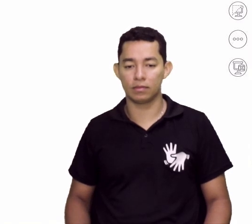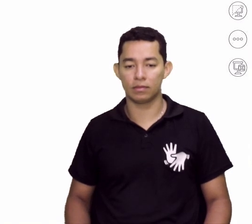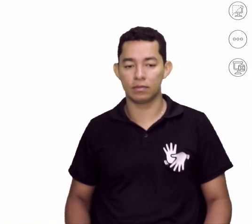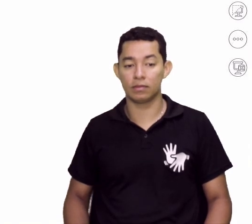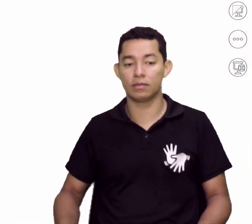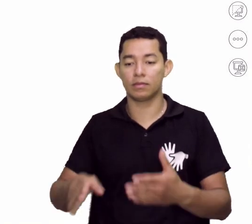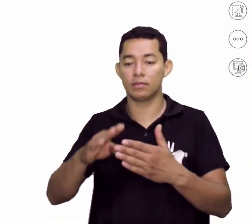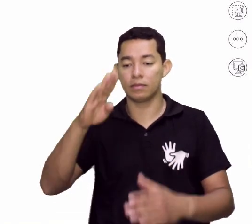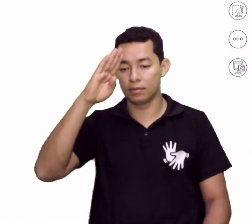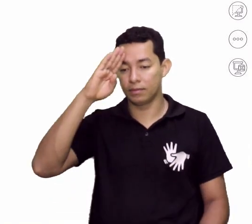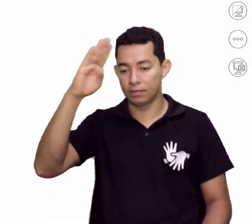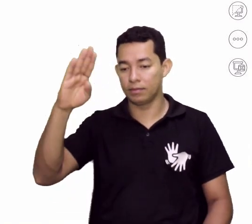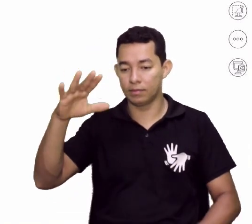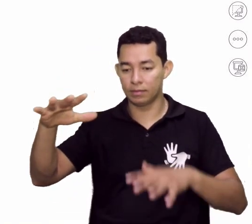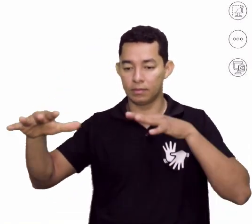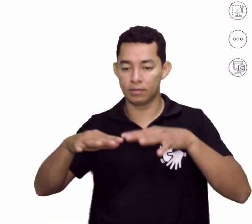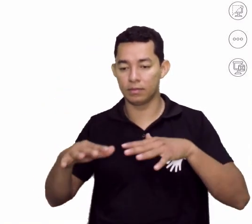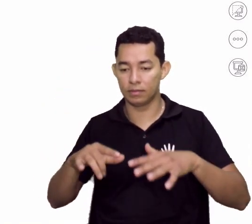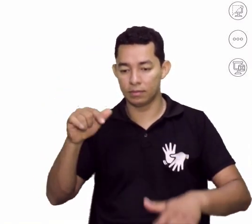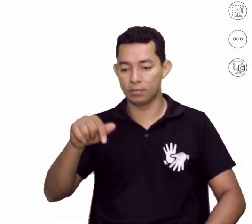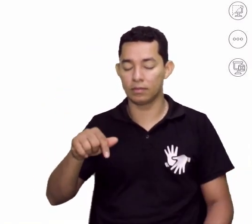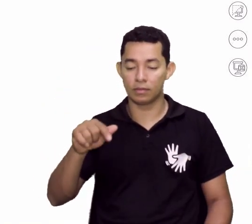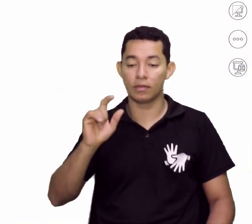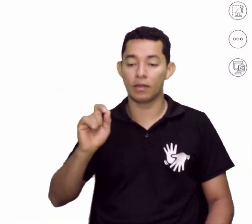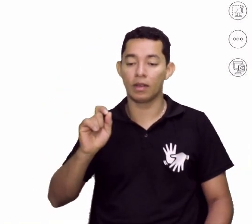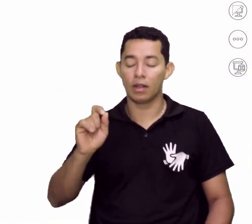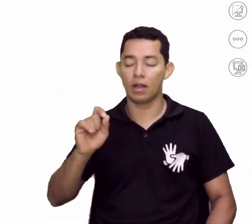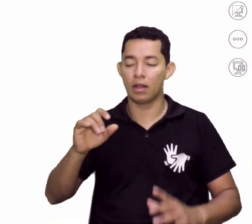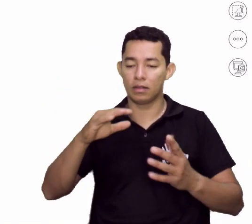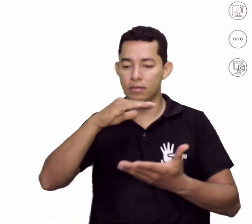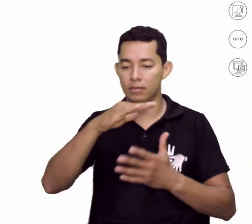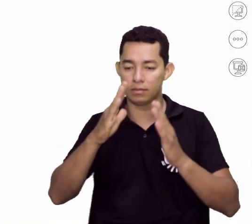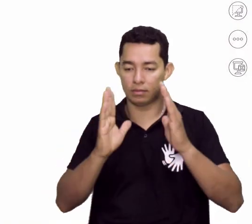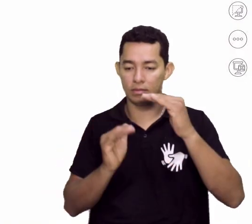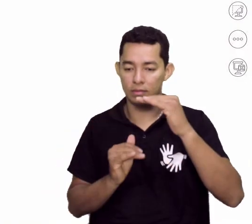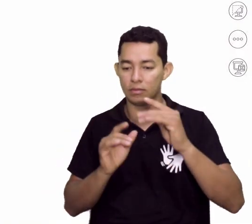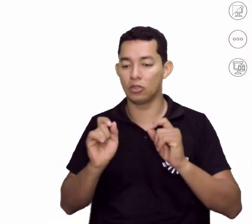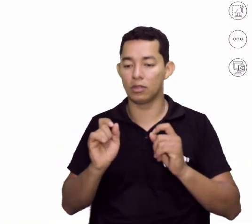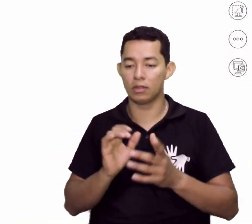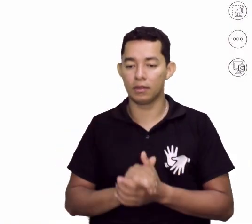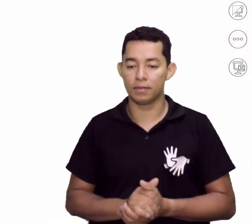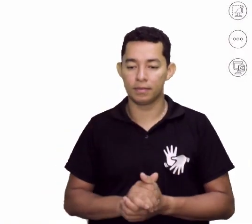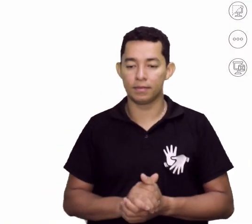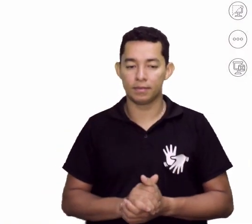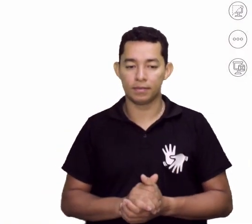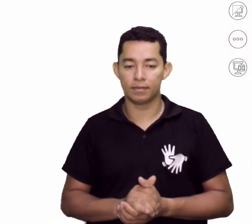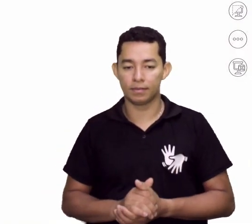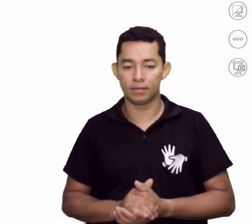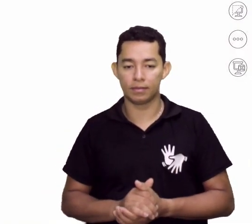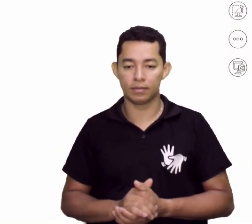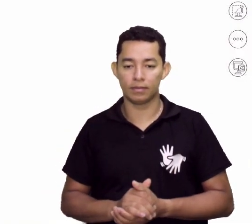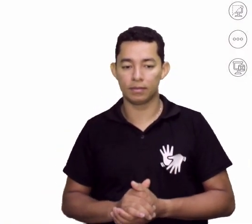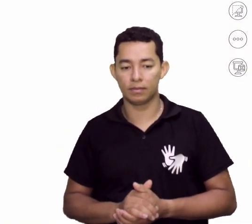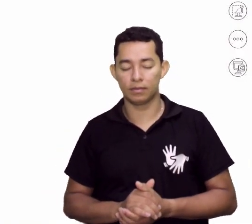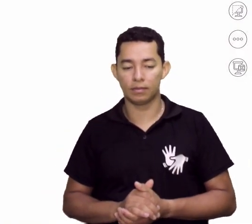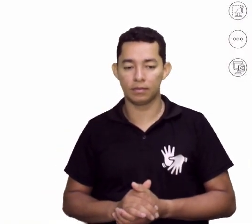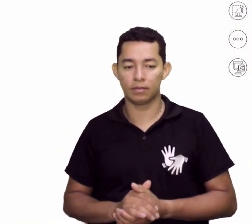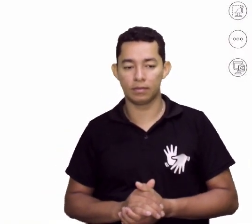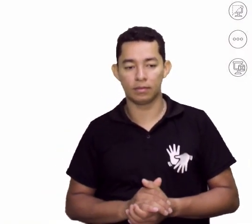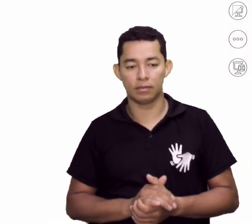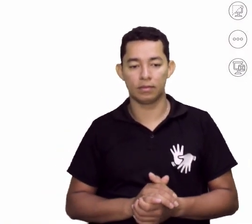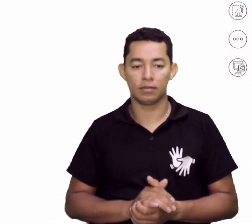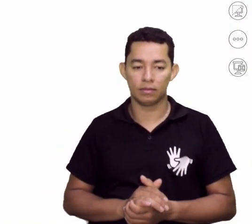o principal desse movimento, né, que é a questão das formas geométricas, né? E aí a cor